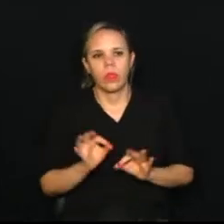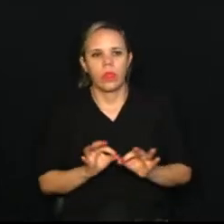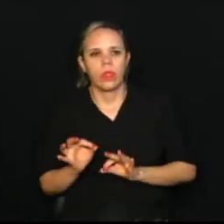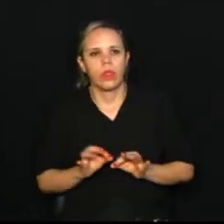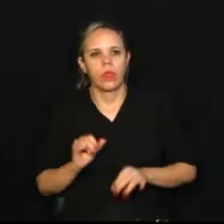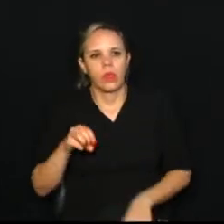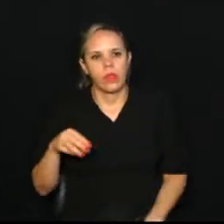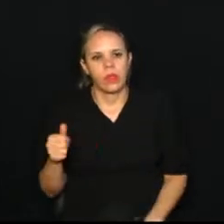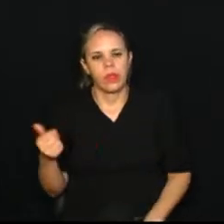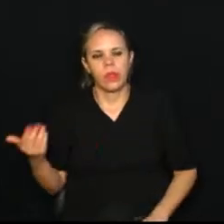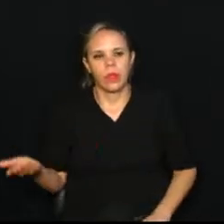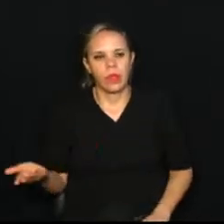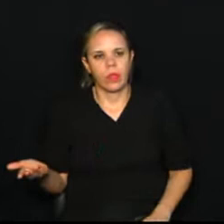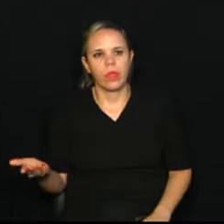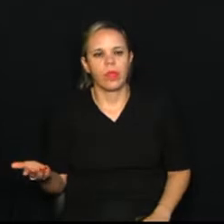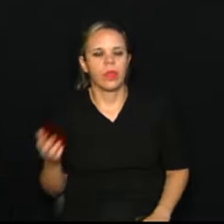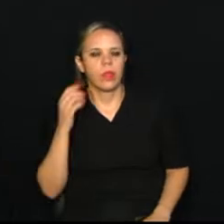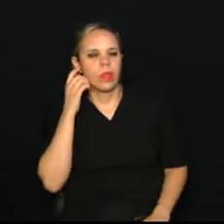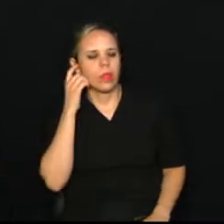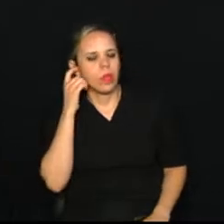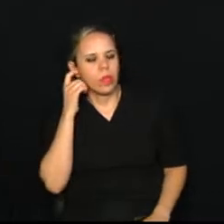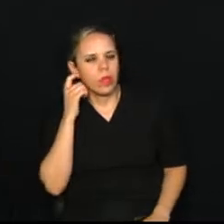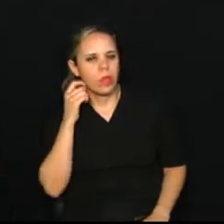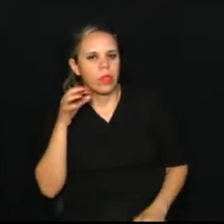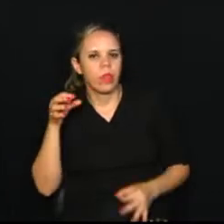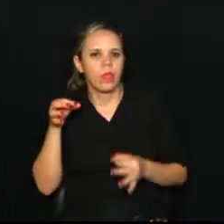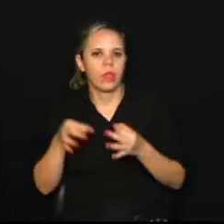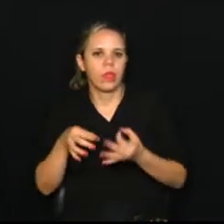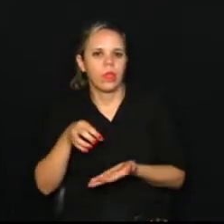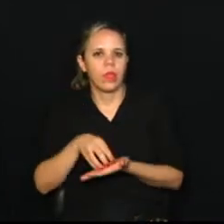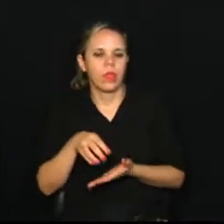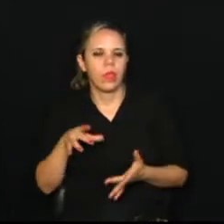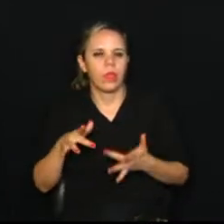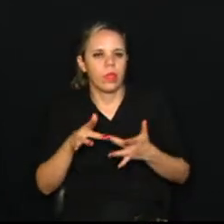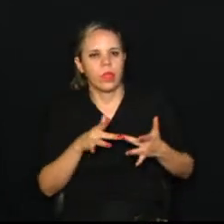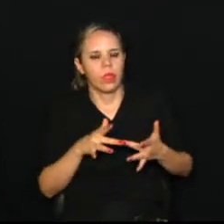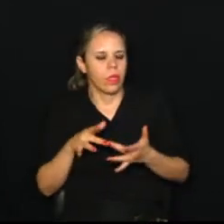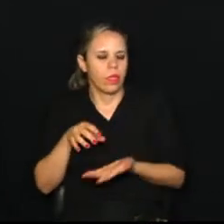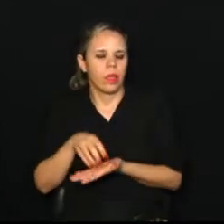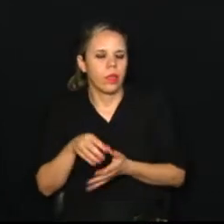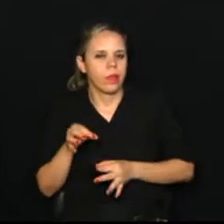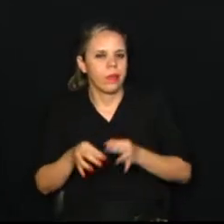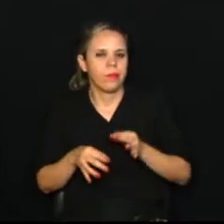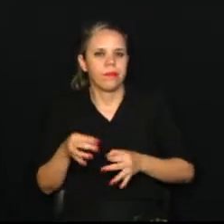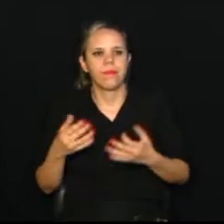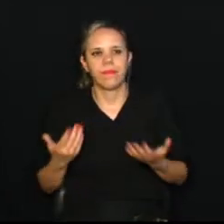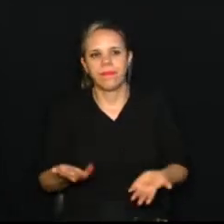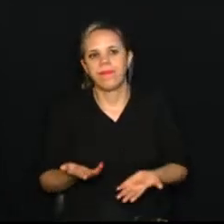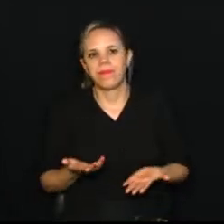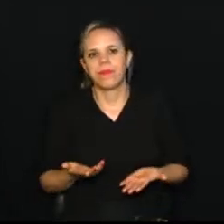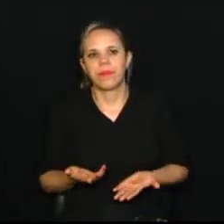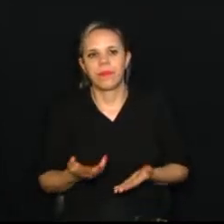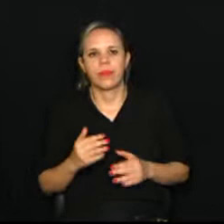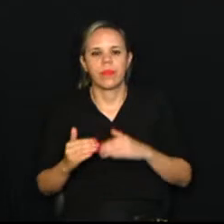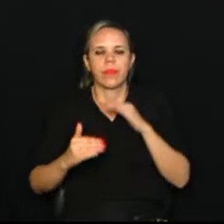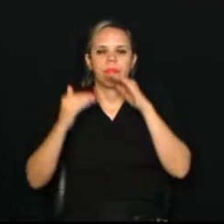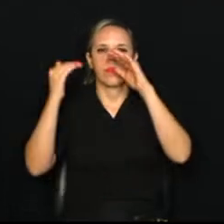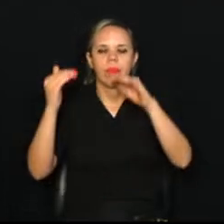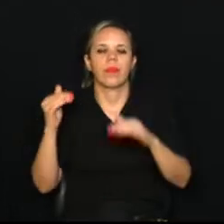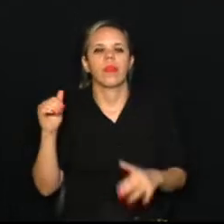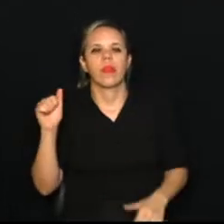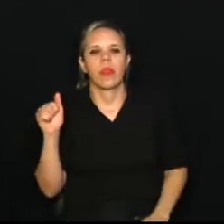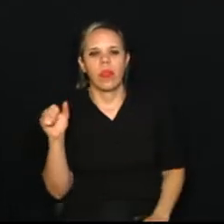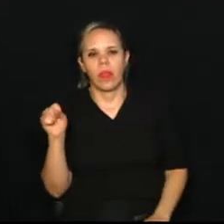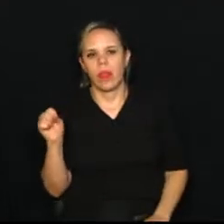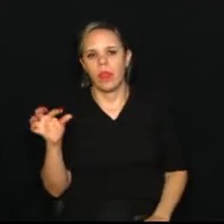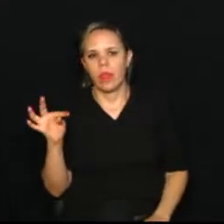IMA. A integração com os tribunais, tanto o Tribunal de Justiça como o Superior Tribunal de